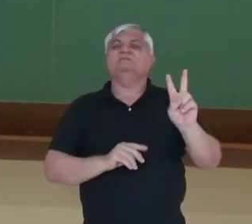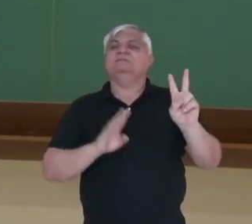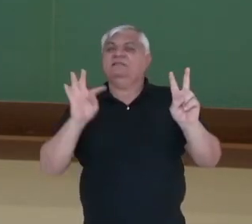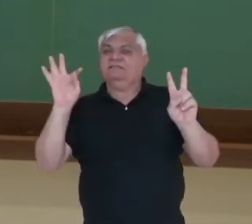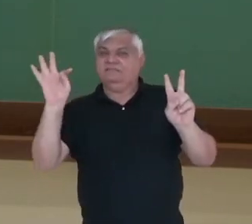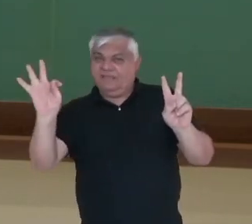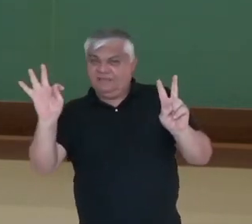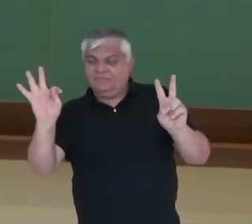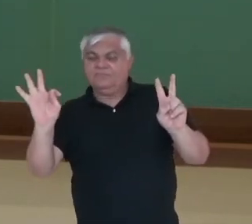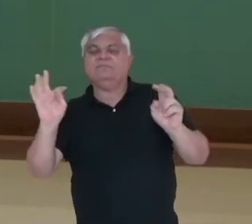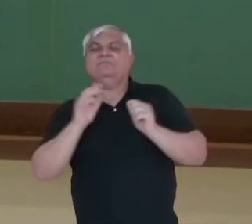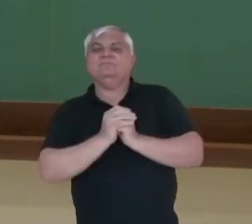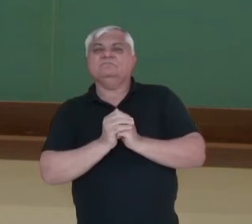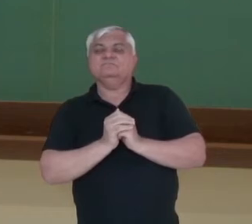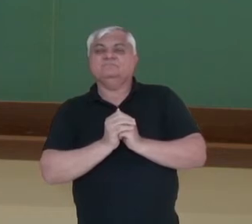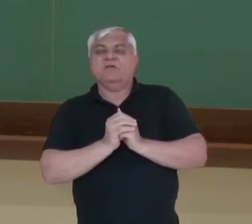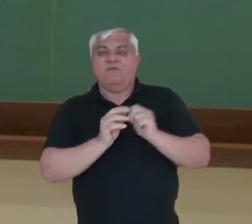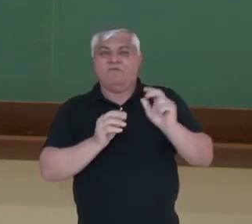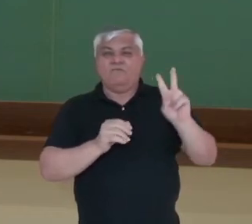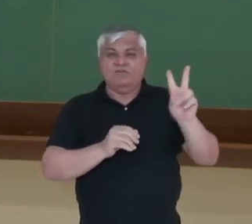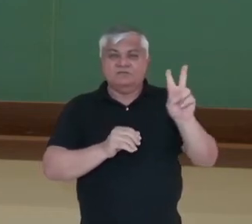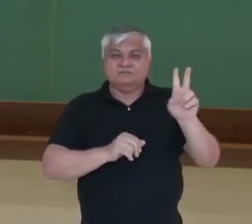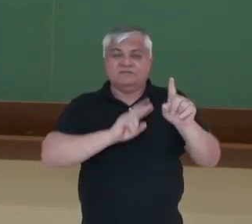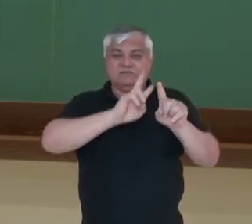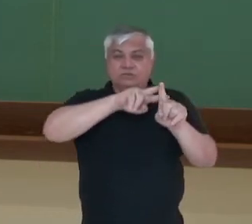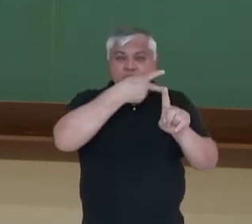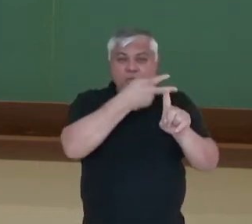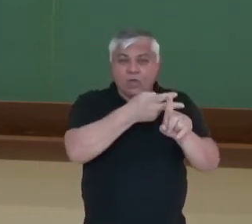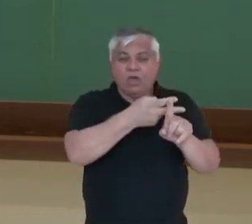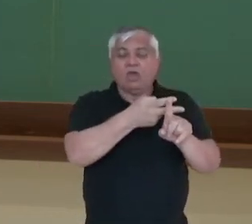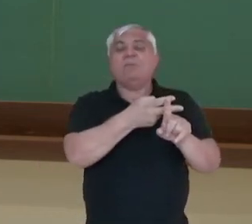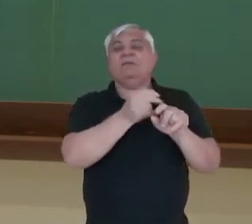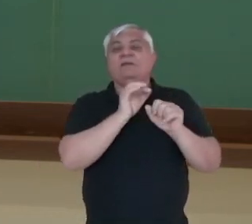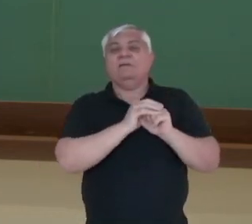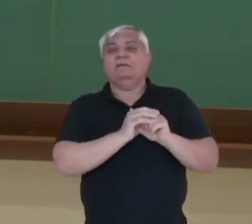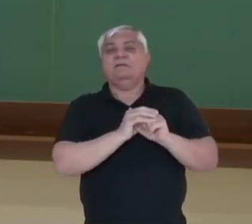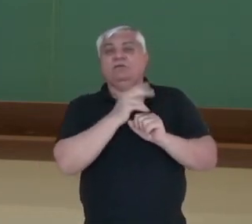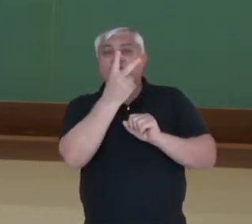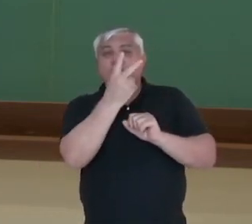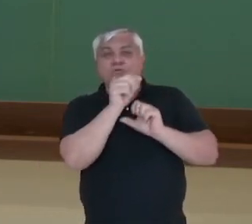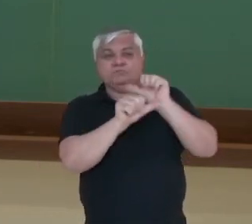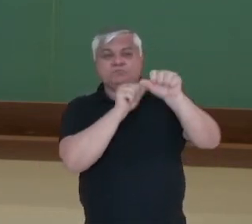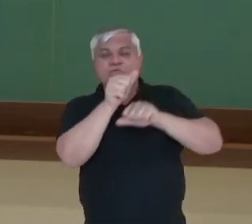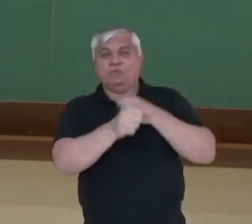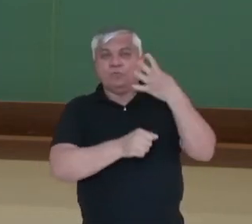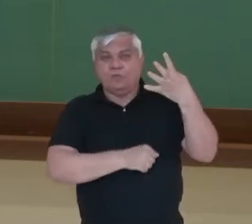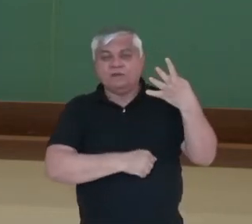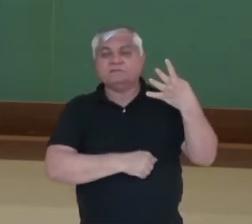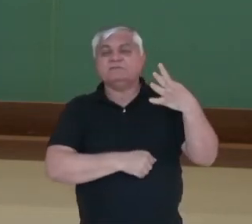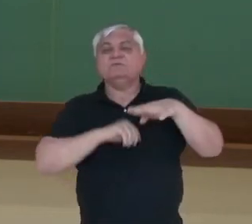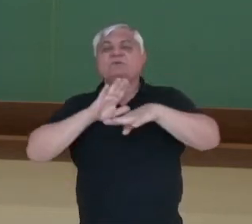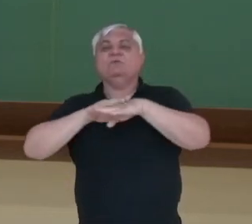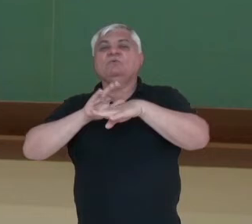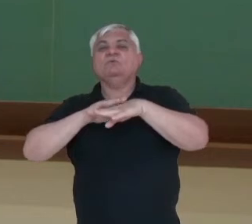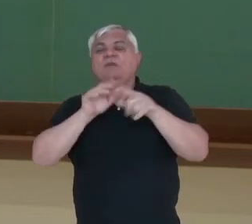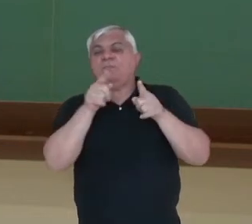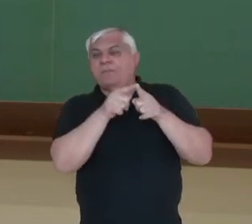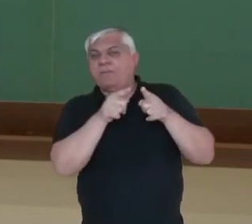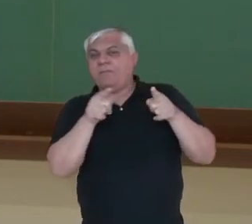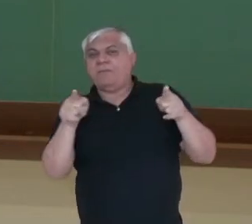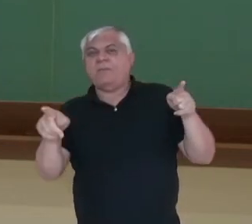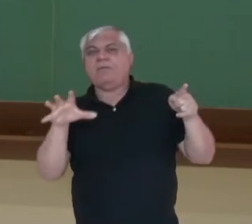essa. Quando a velocidade dobra de 2 metros por segundo para 4 metros por segundo, o tempo gasto para percorrer